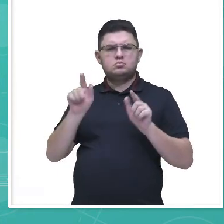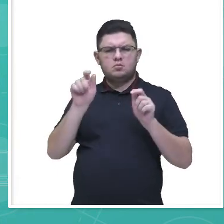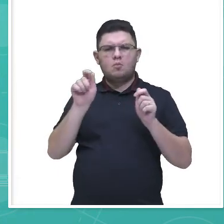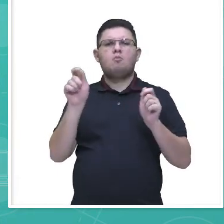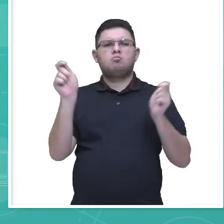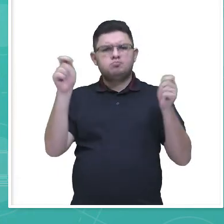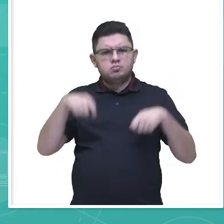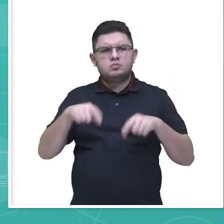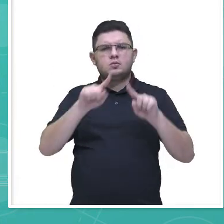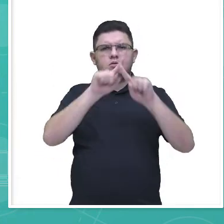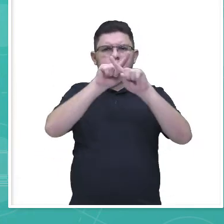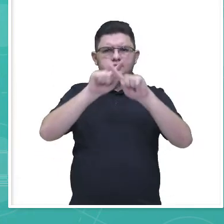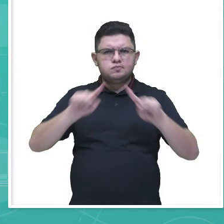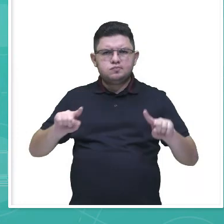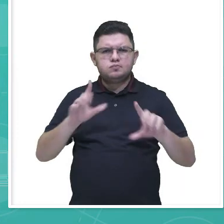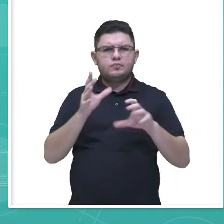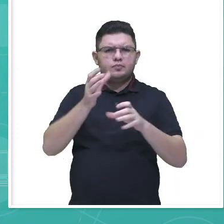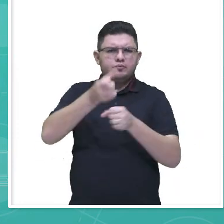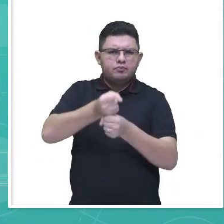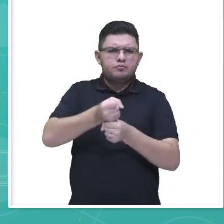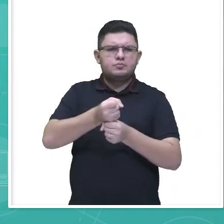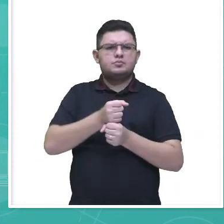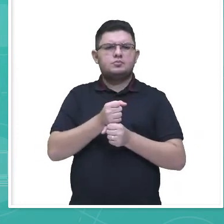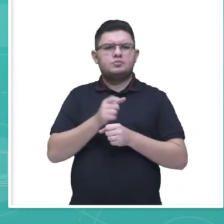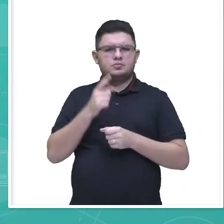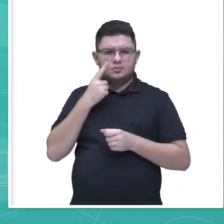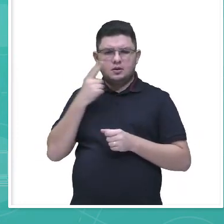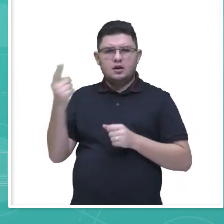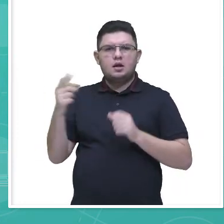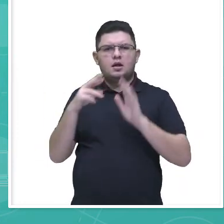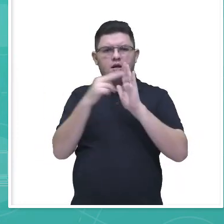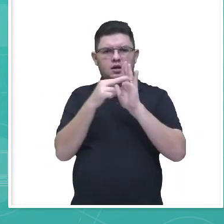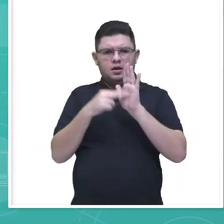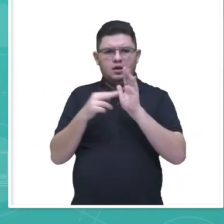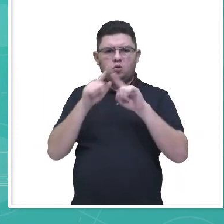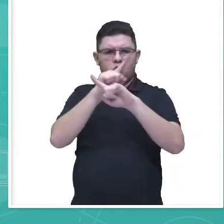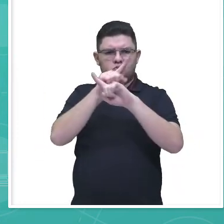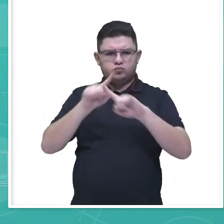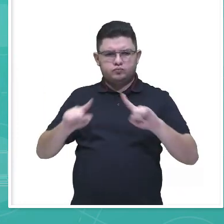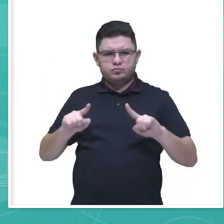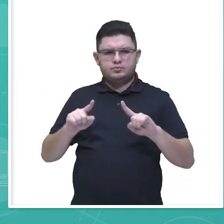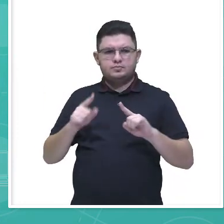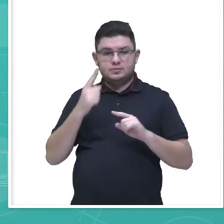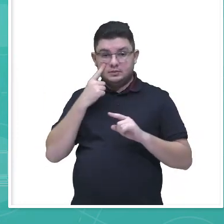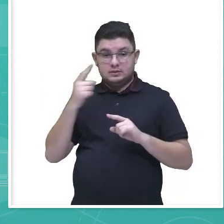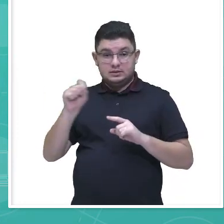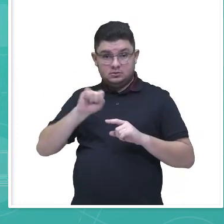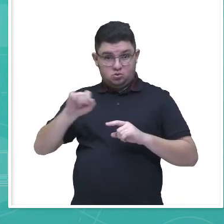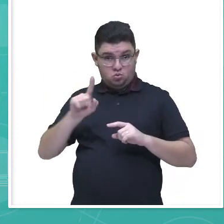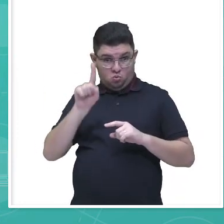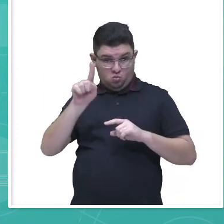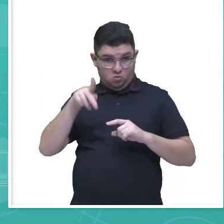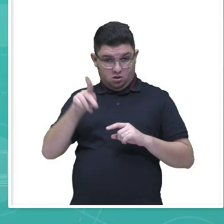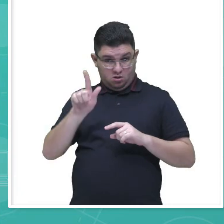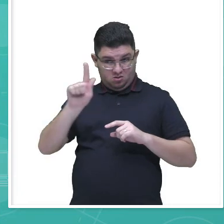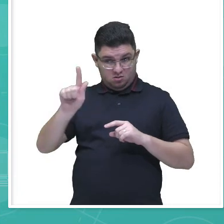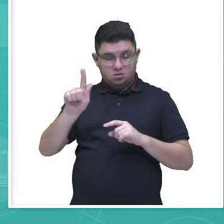utilizar a regra de 3. Você vai colocar o seguinte, né? Se 1 quilo tem 1000